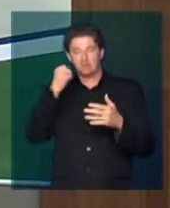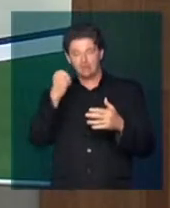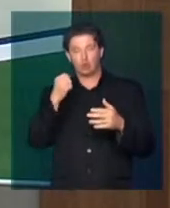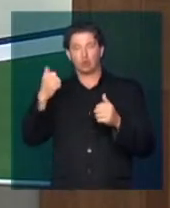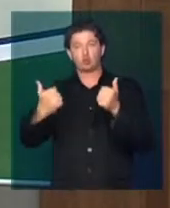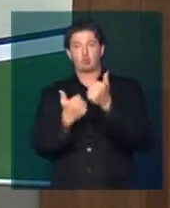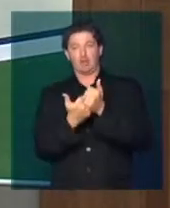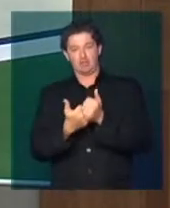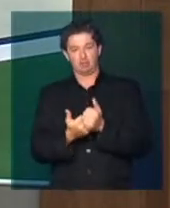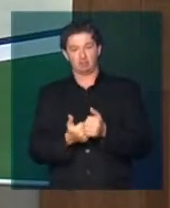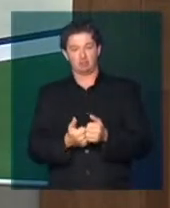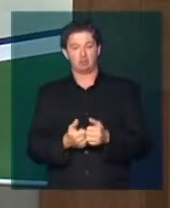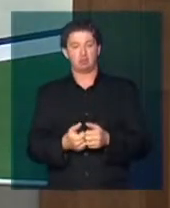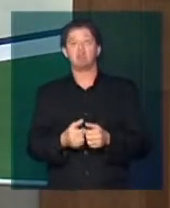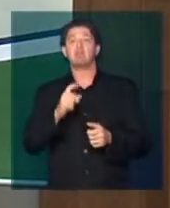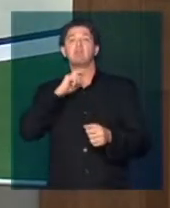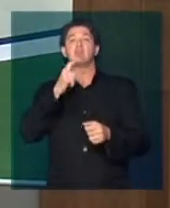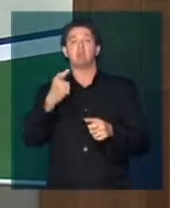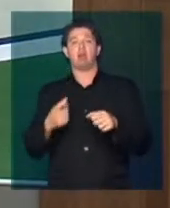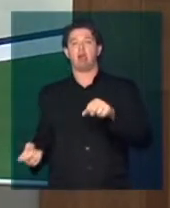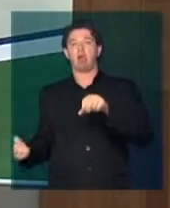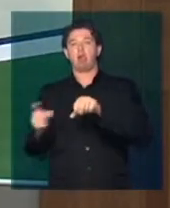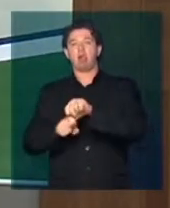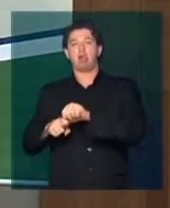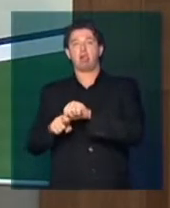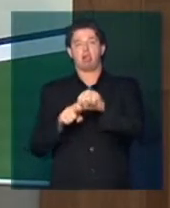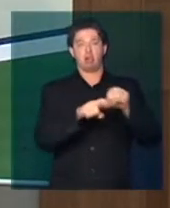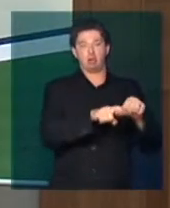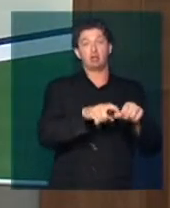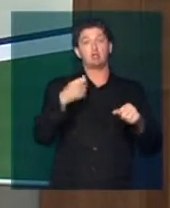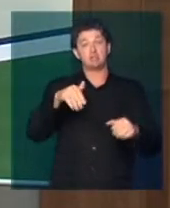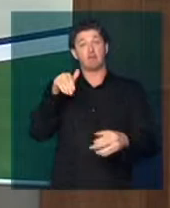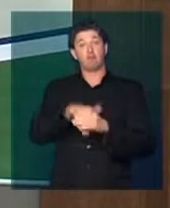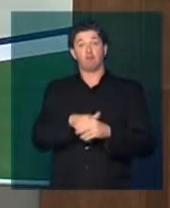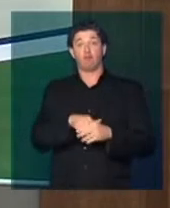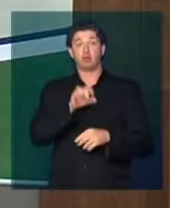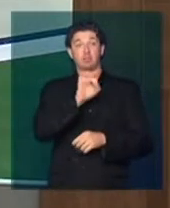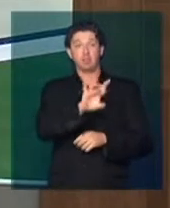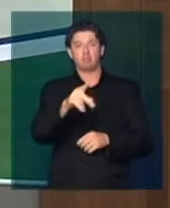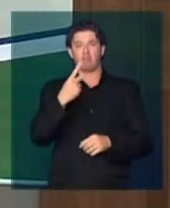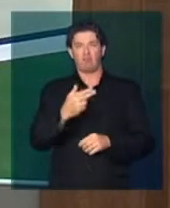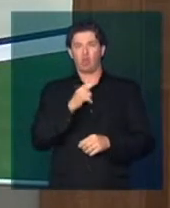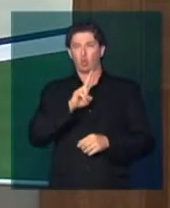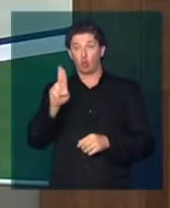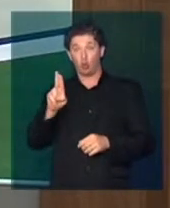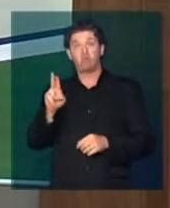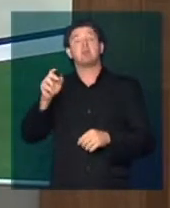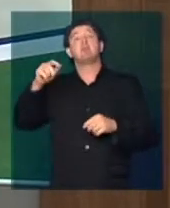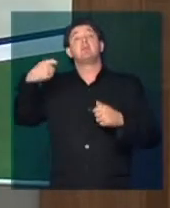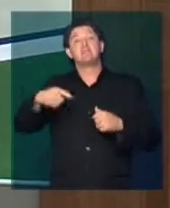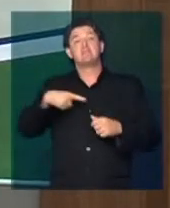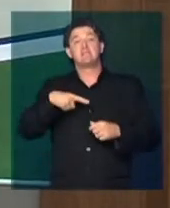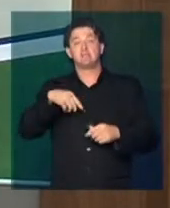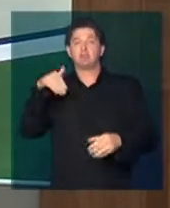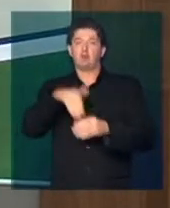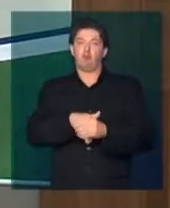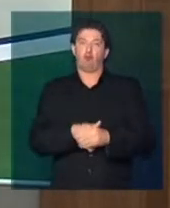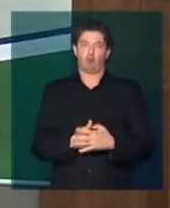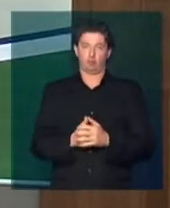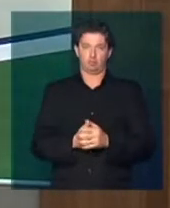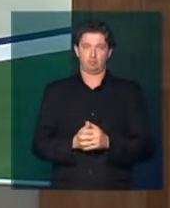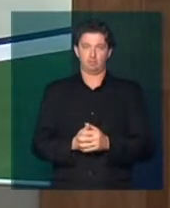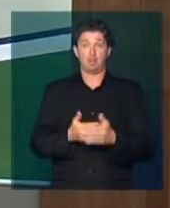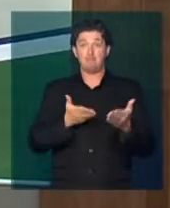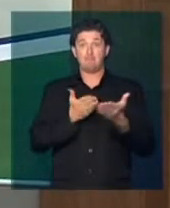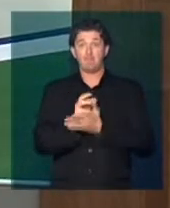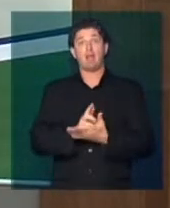da República na garupa de ninguém, sem voto. Para falar em nome do povo brasileiro, tem que ter o sufrágio do voto, tem